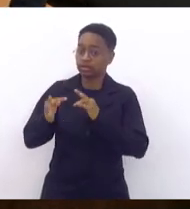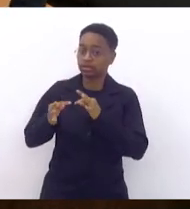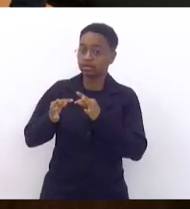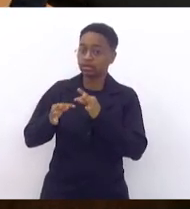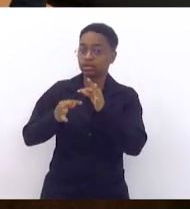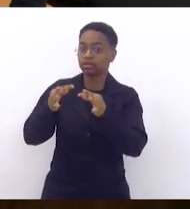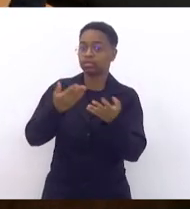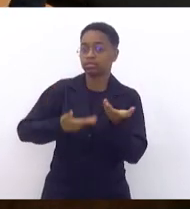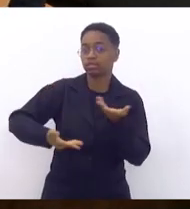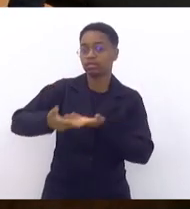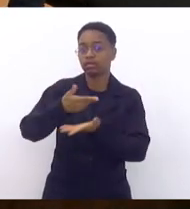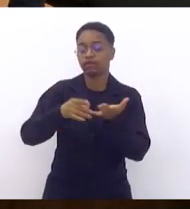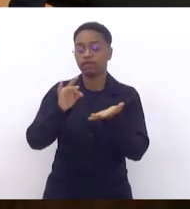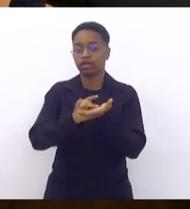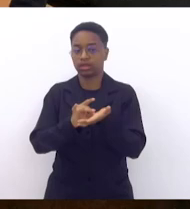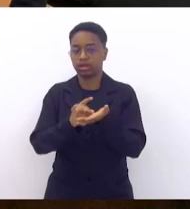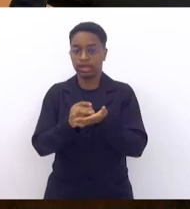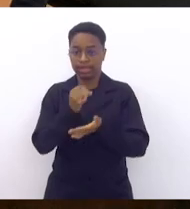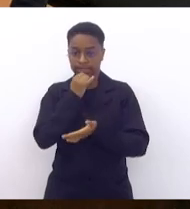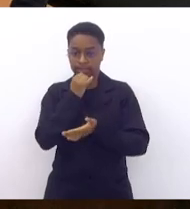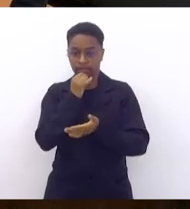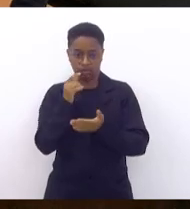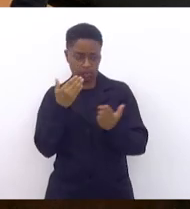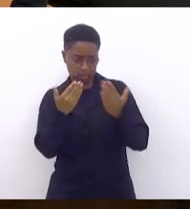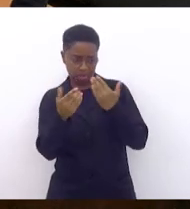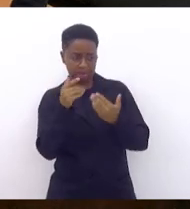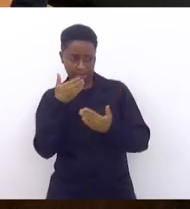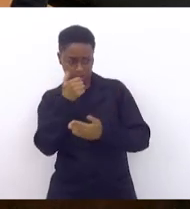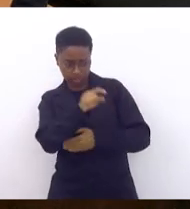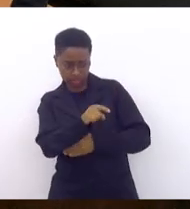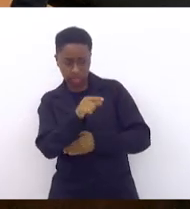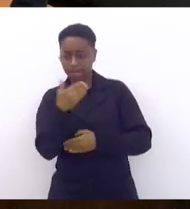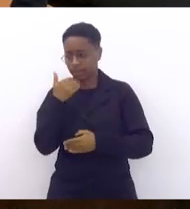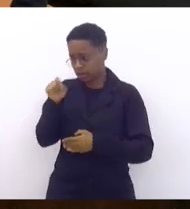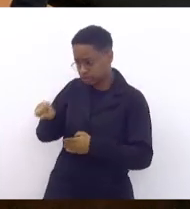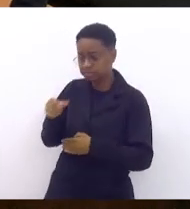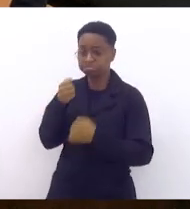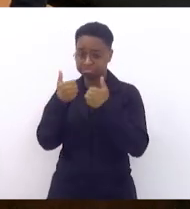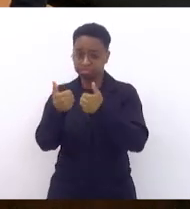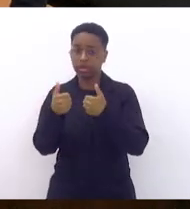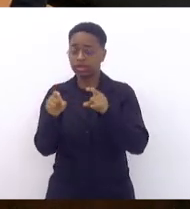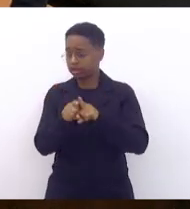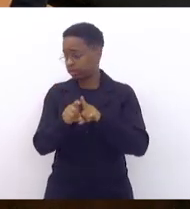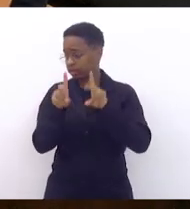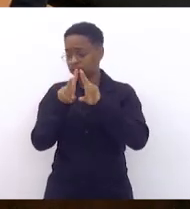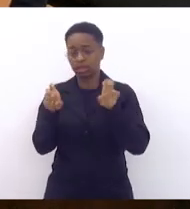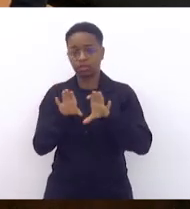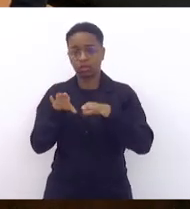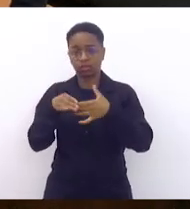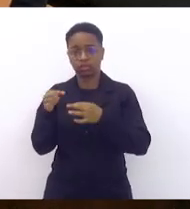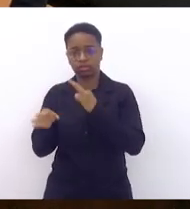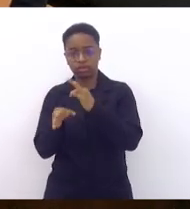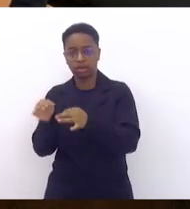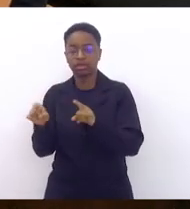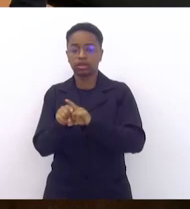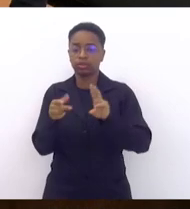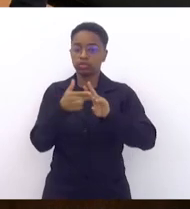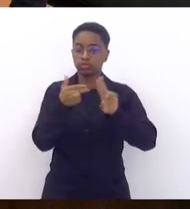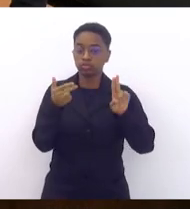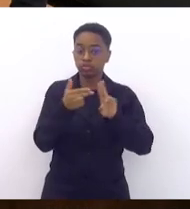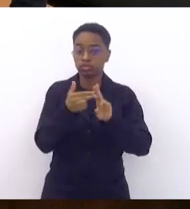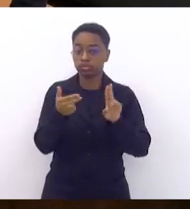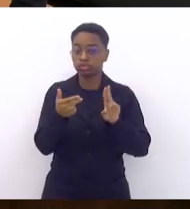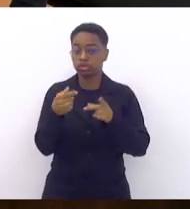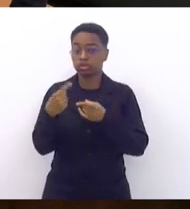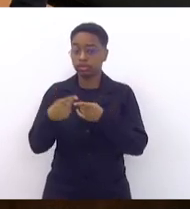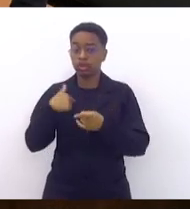questão. Vamos comparar. Como é melhor assim, assim? Muito bem. Mesma coisa a questão das comunidades terapêuticas e do SUS. Eu